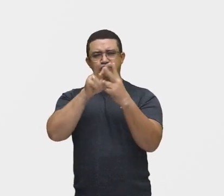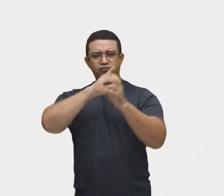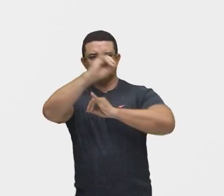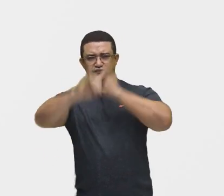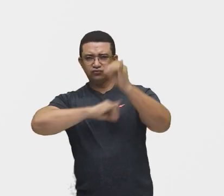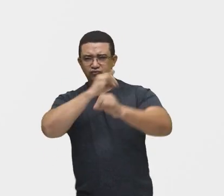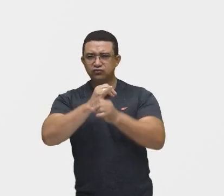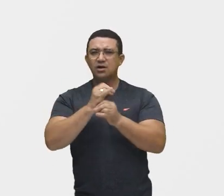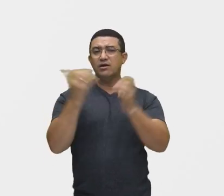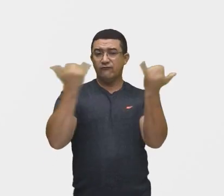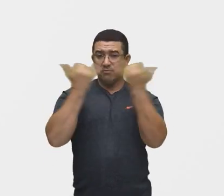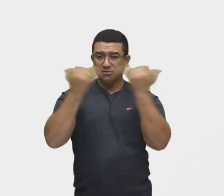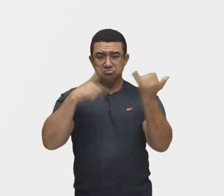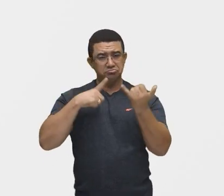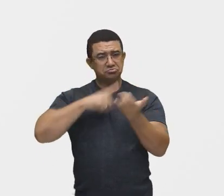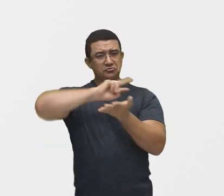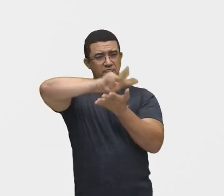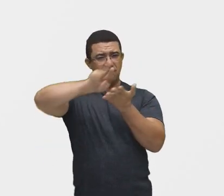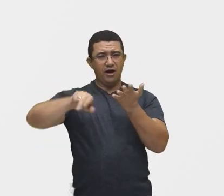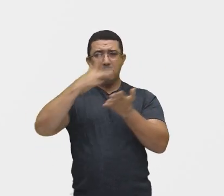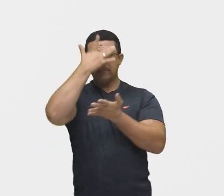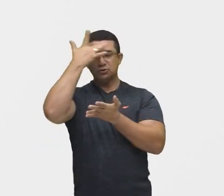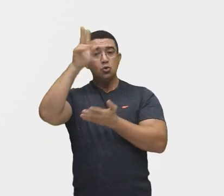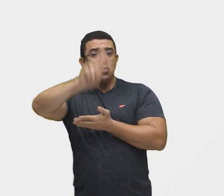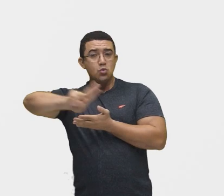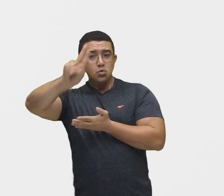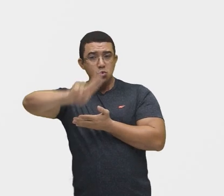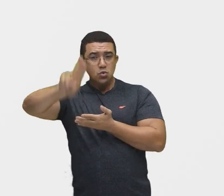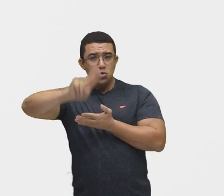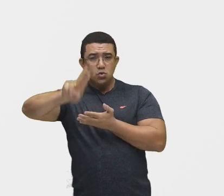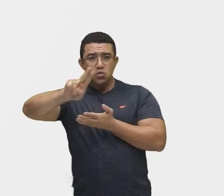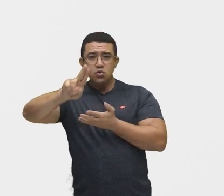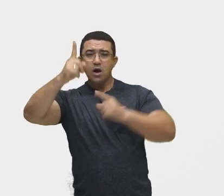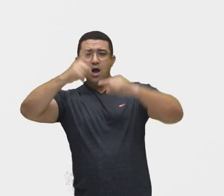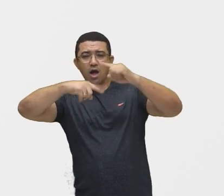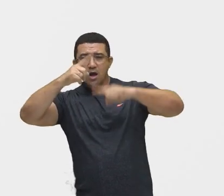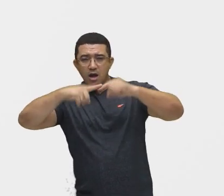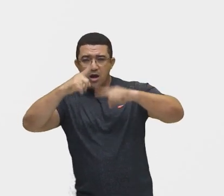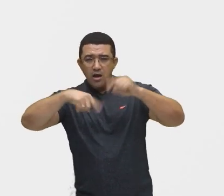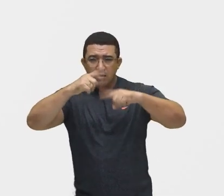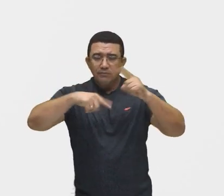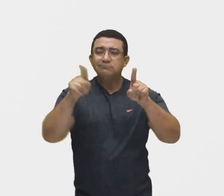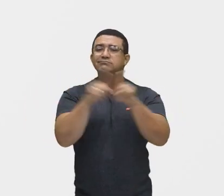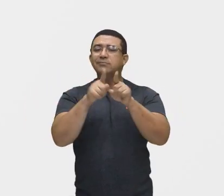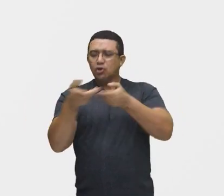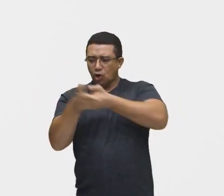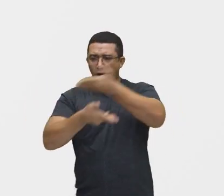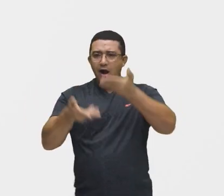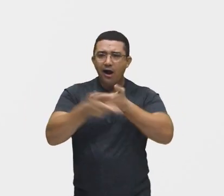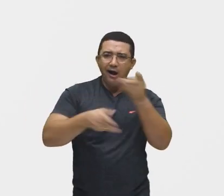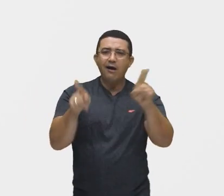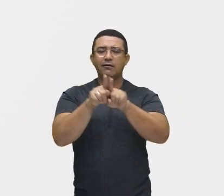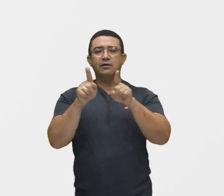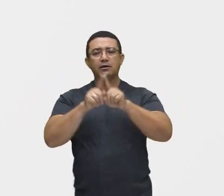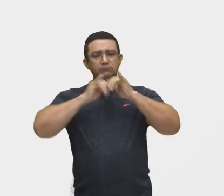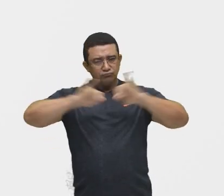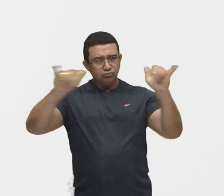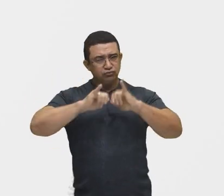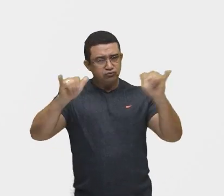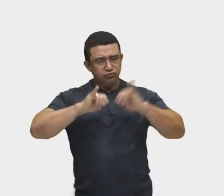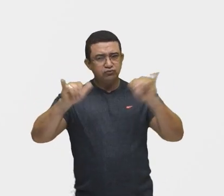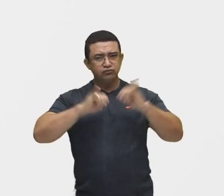entidades e pessoas que utilizam essa ferramenta para trocar, divulgar informações e mensagens com